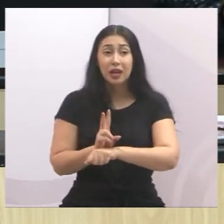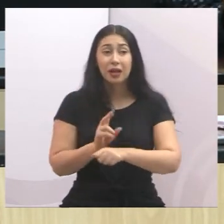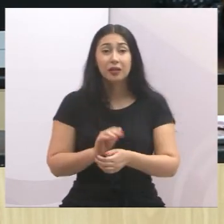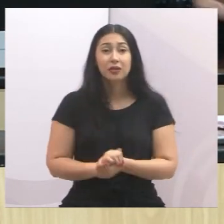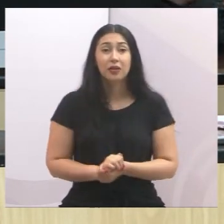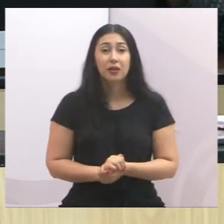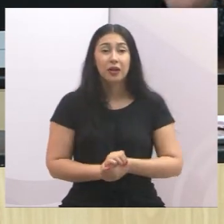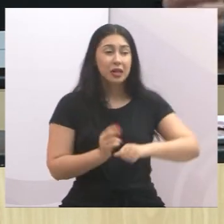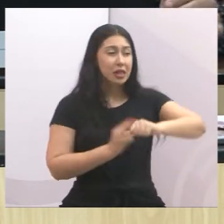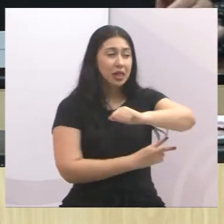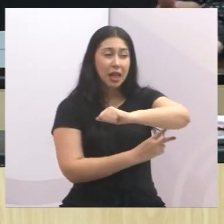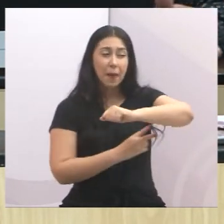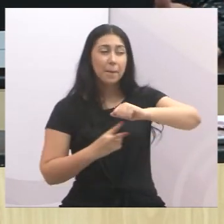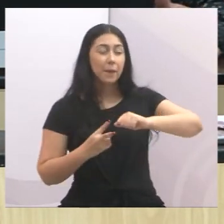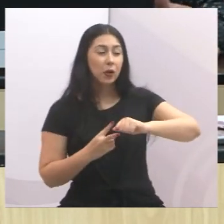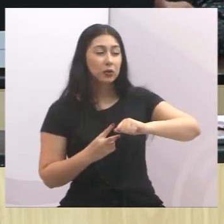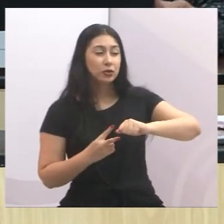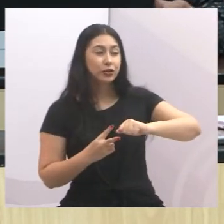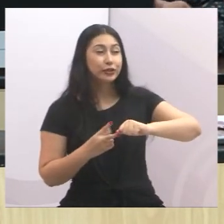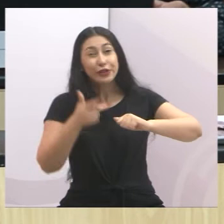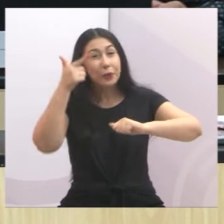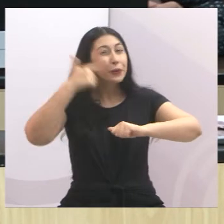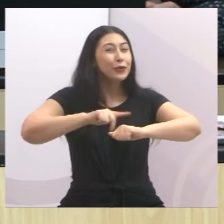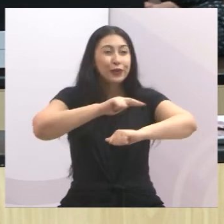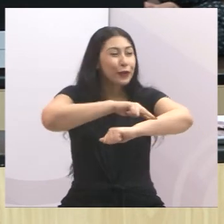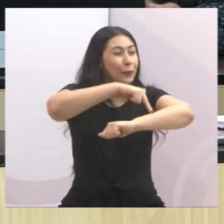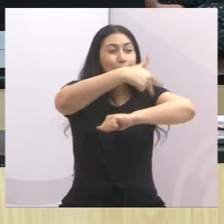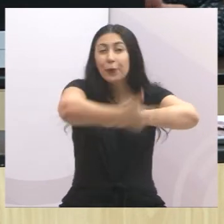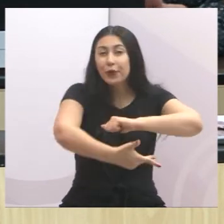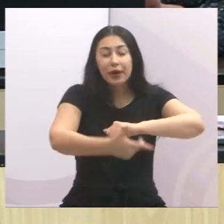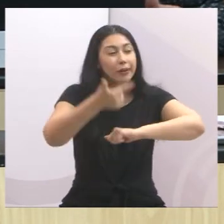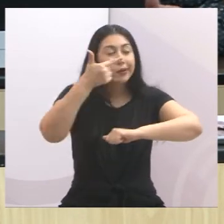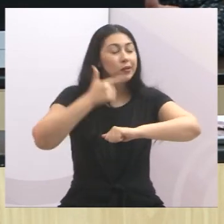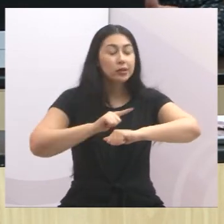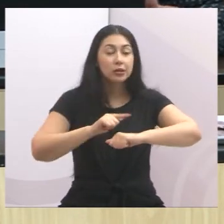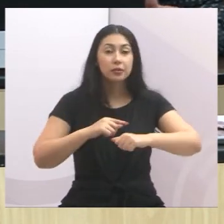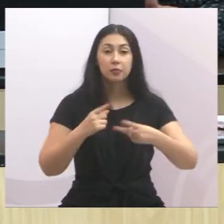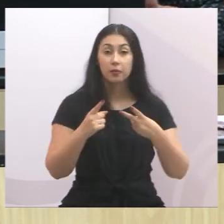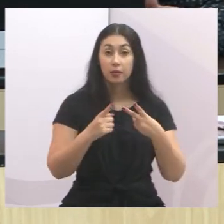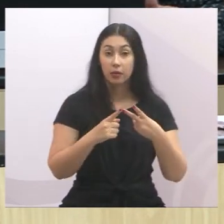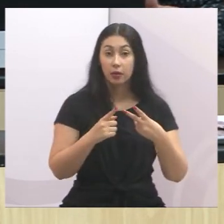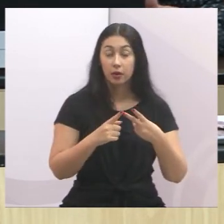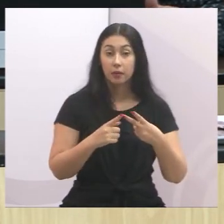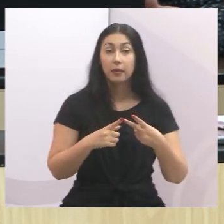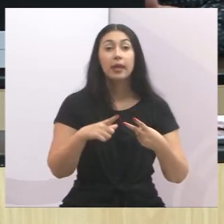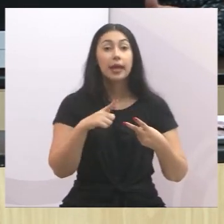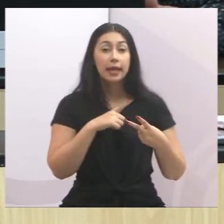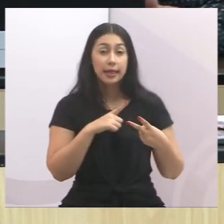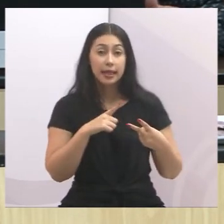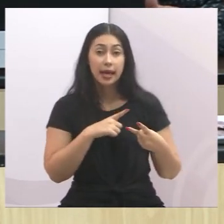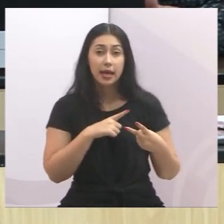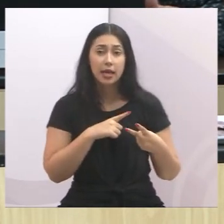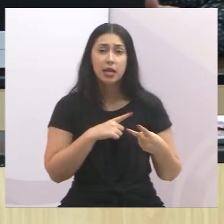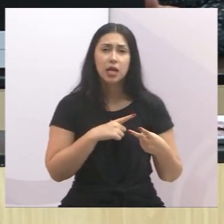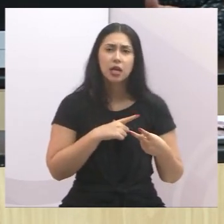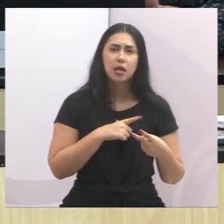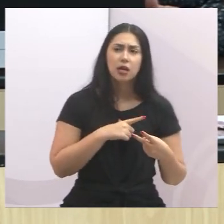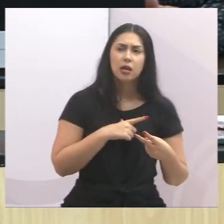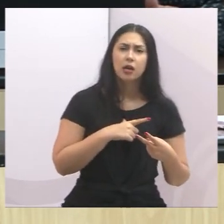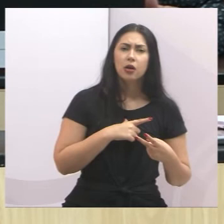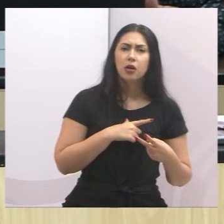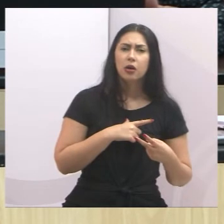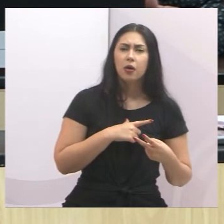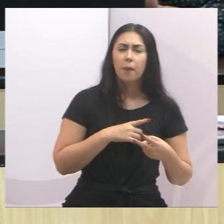das pontes existentes em nosso município para a prática de suicídio? Segundo, há proteção desta medida no projeto da futura